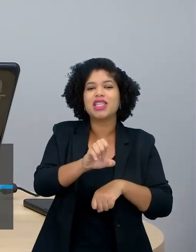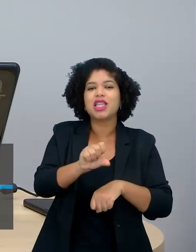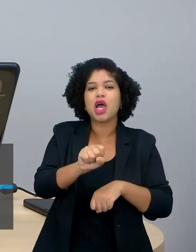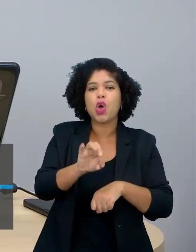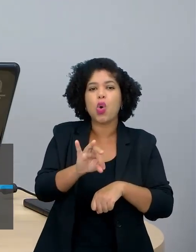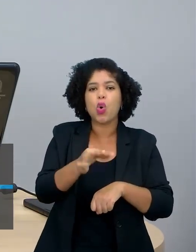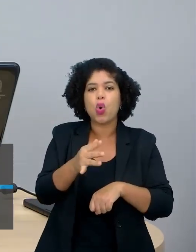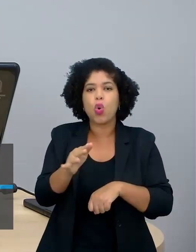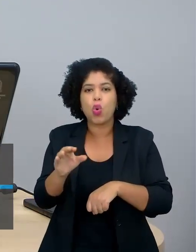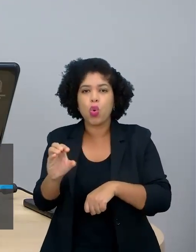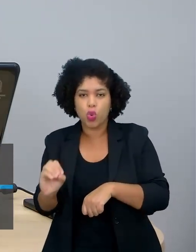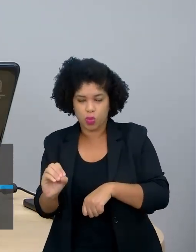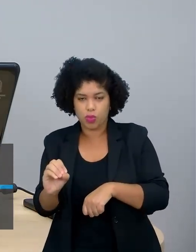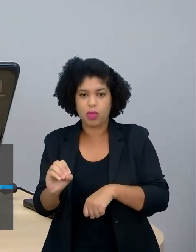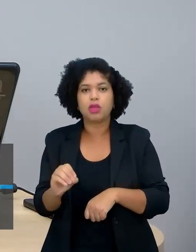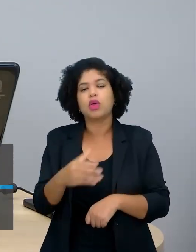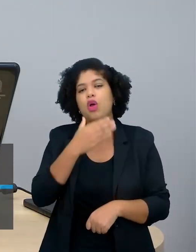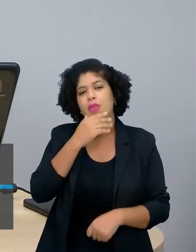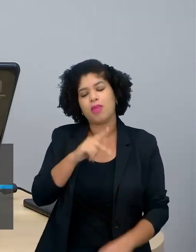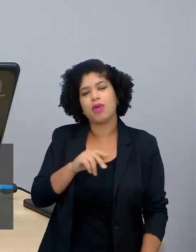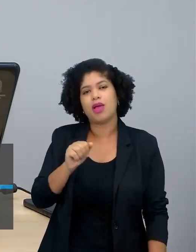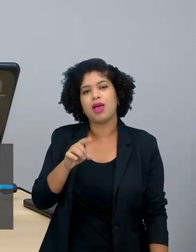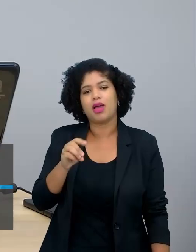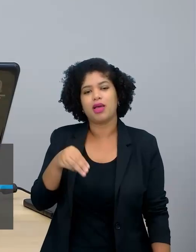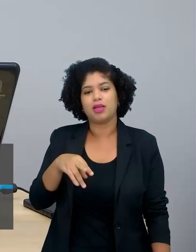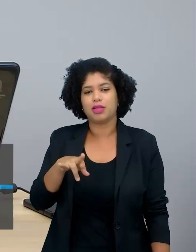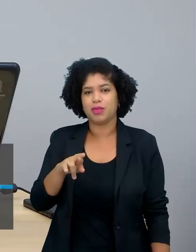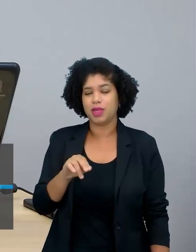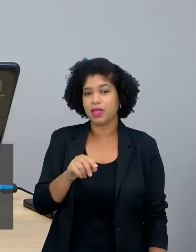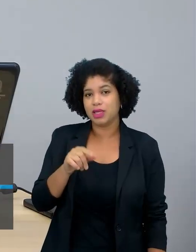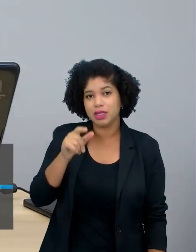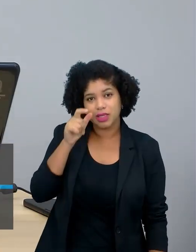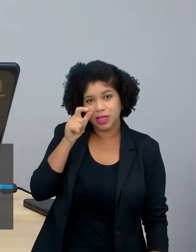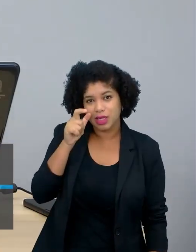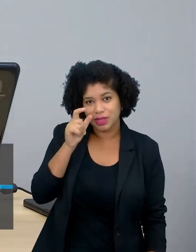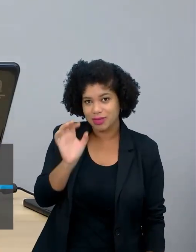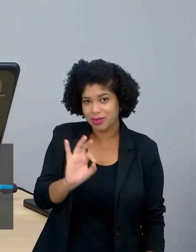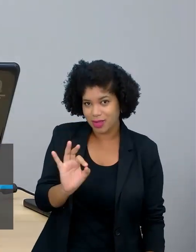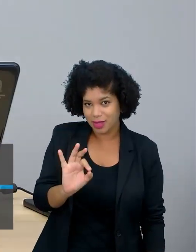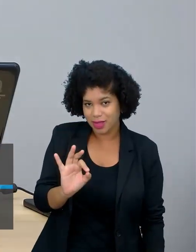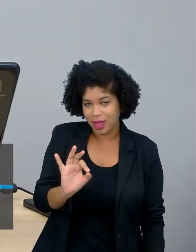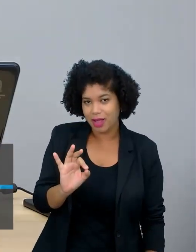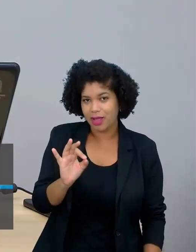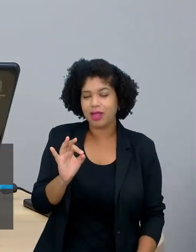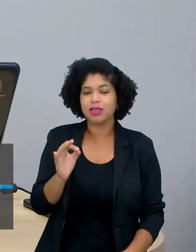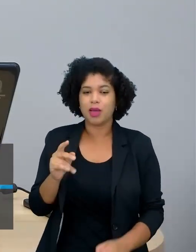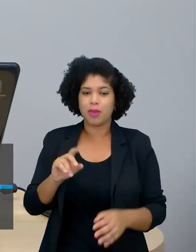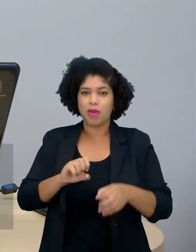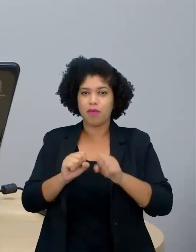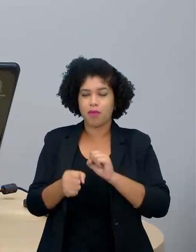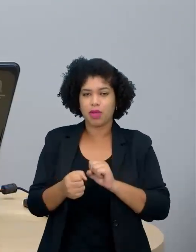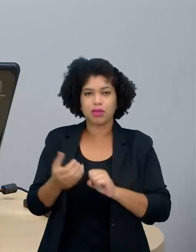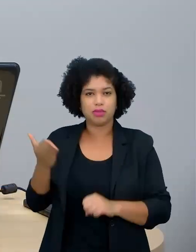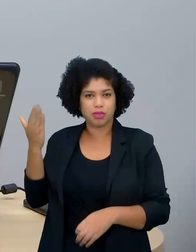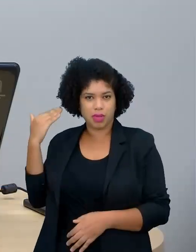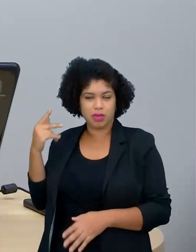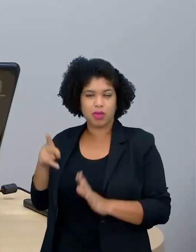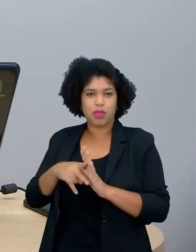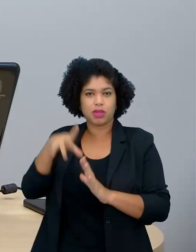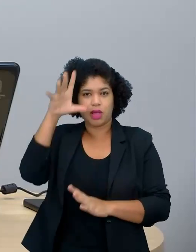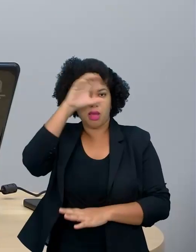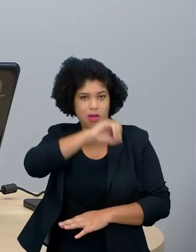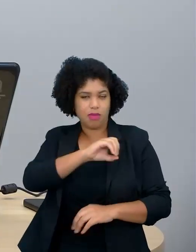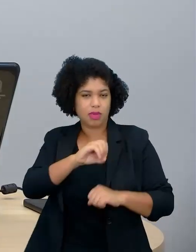uma olhada. E, como o professor Ademir falou, né, quem perdeu também a TPC aí focada aí em aprendizagem baseada